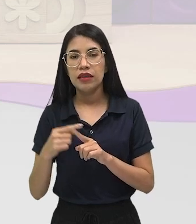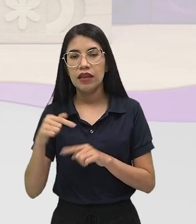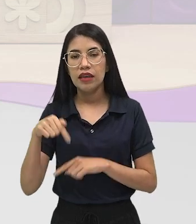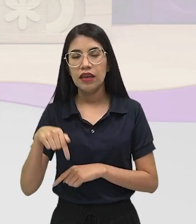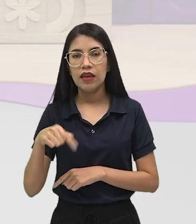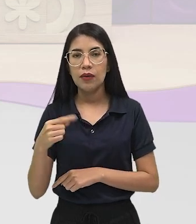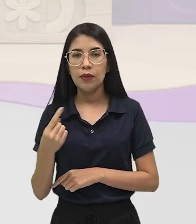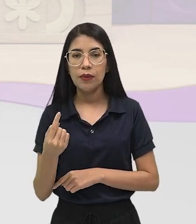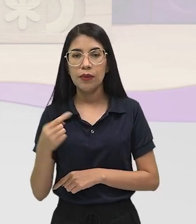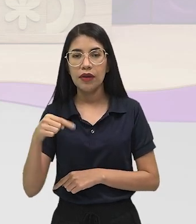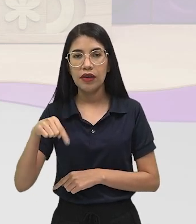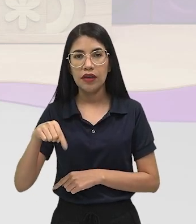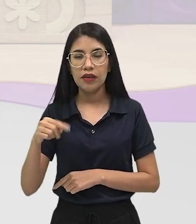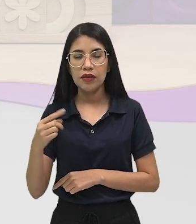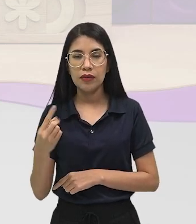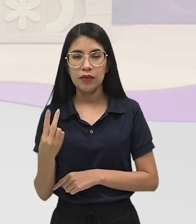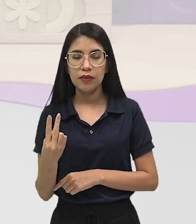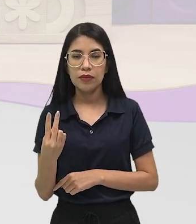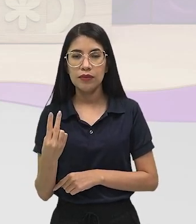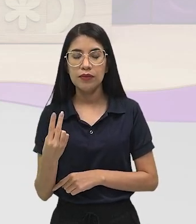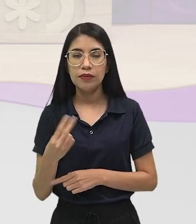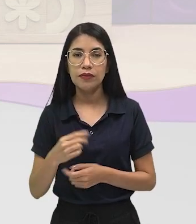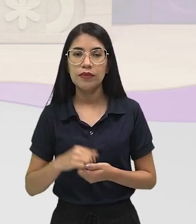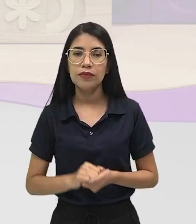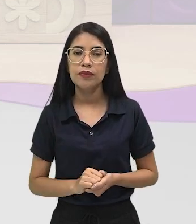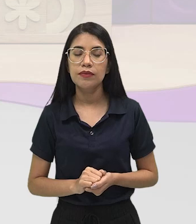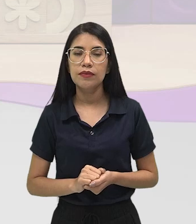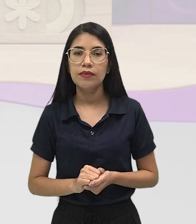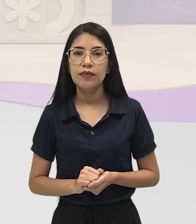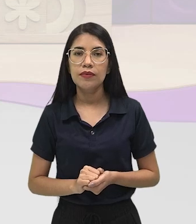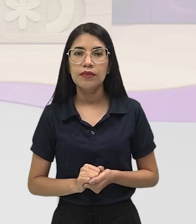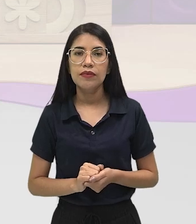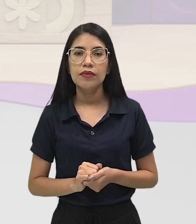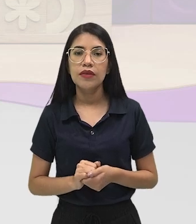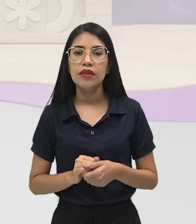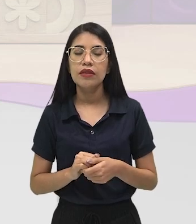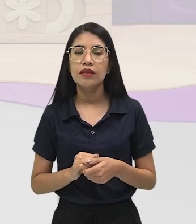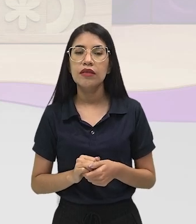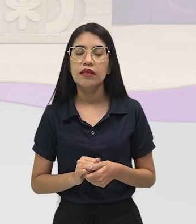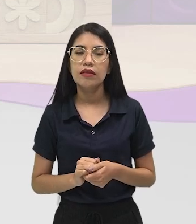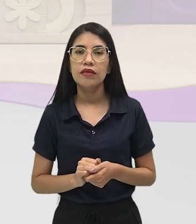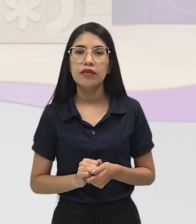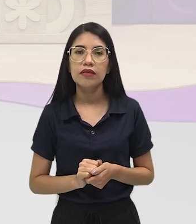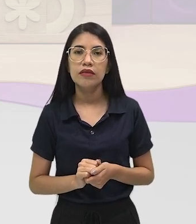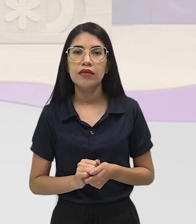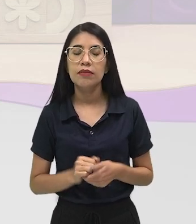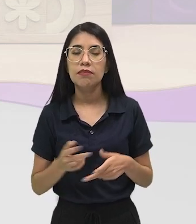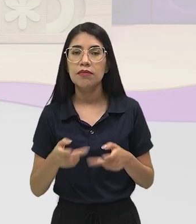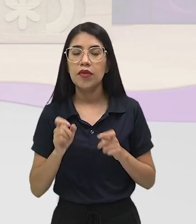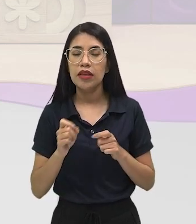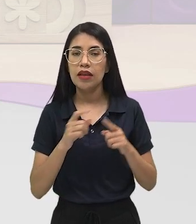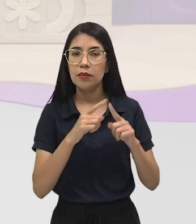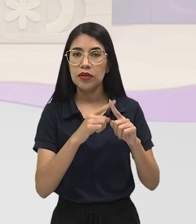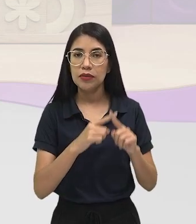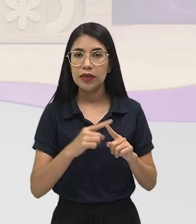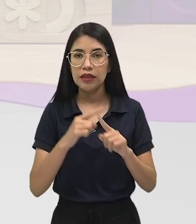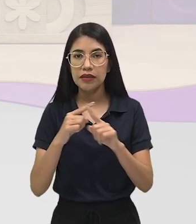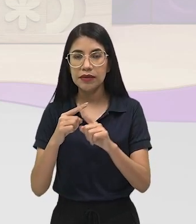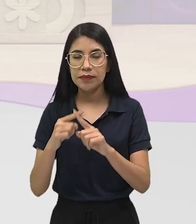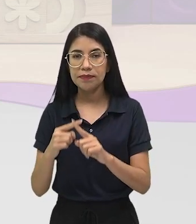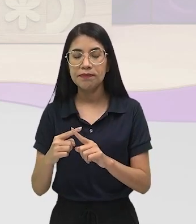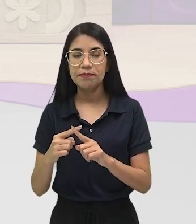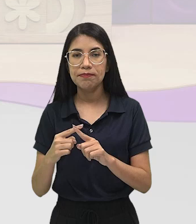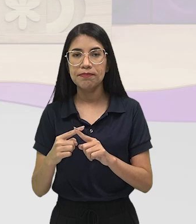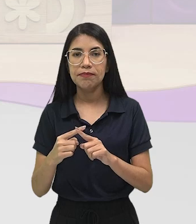Ó, Q1 e Q2 são as cargas, né? Duas cargas. Então, vê que elas estão sendo multiplicadas, estão